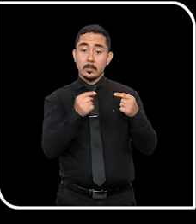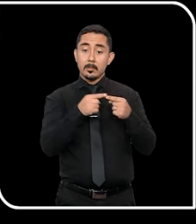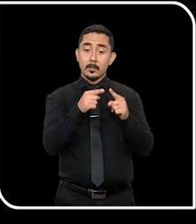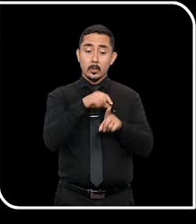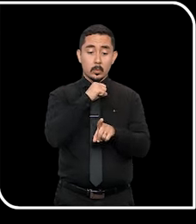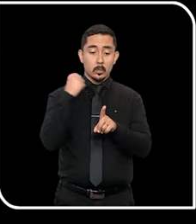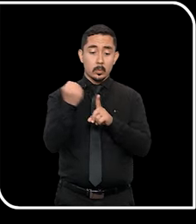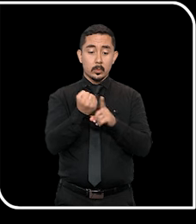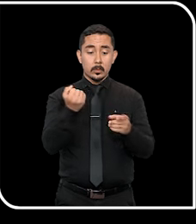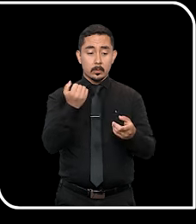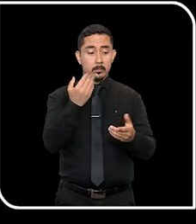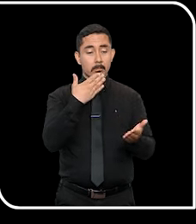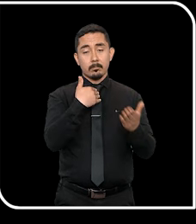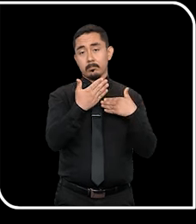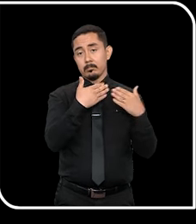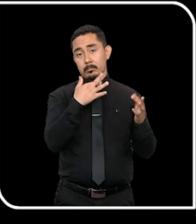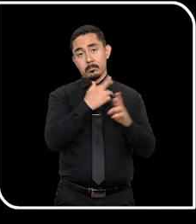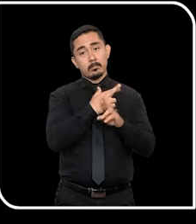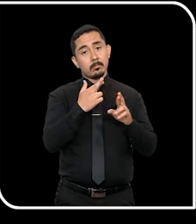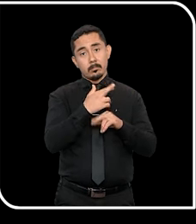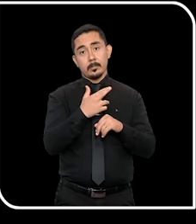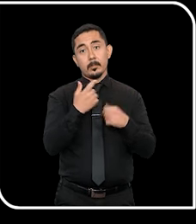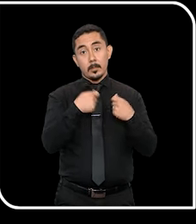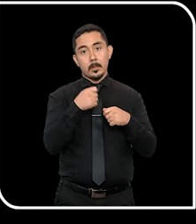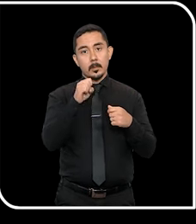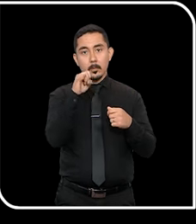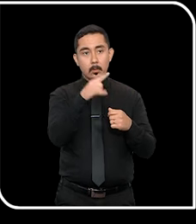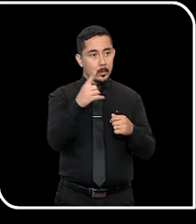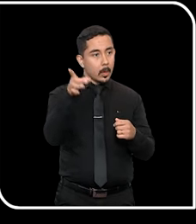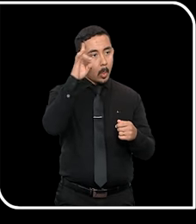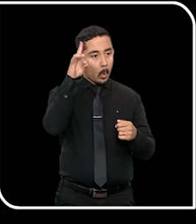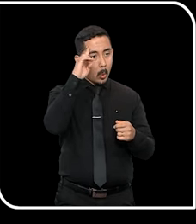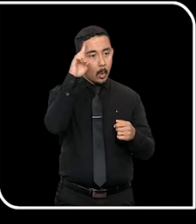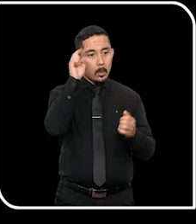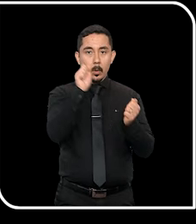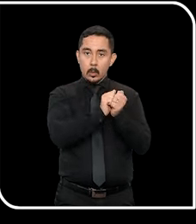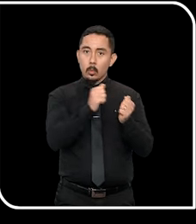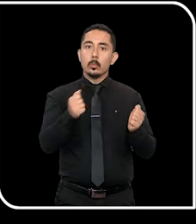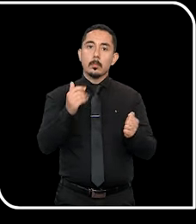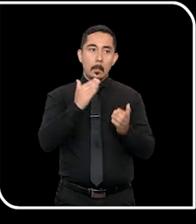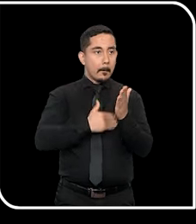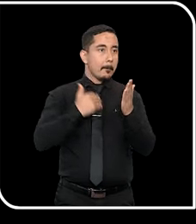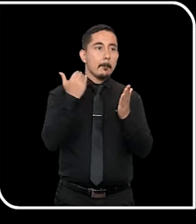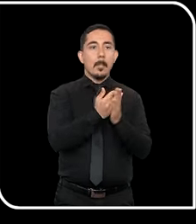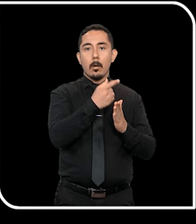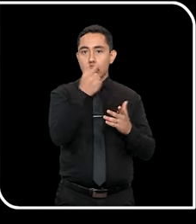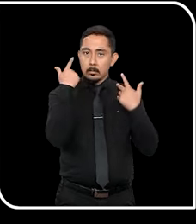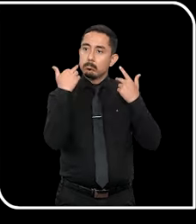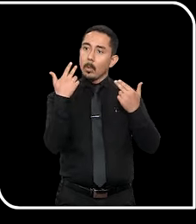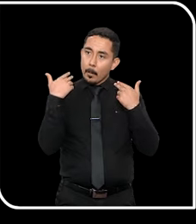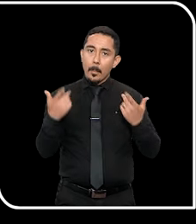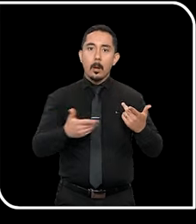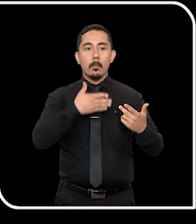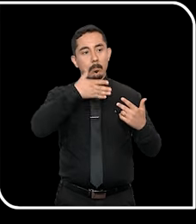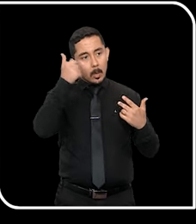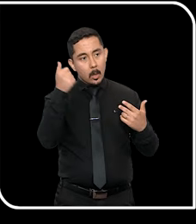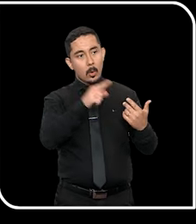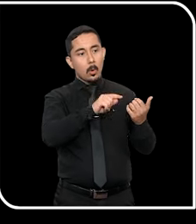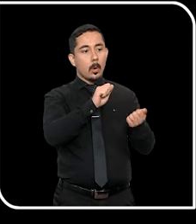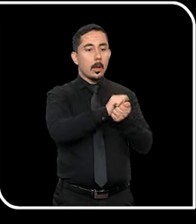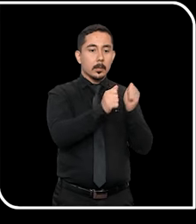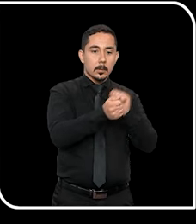convívio social a convivência é fundamental quanto mais a gente convive mais a gente naturaliza mais a gente habilita esses